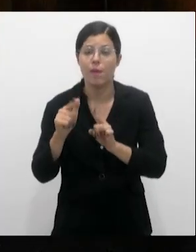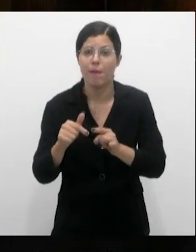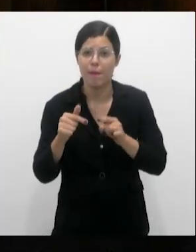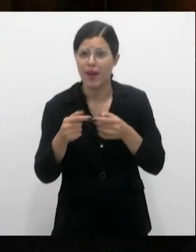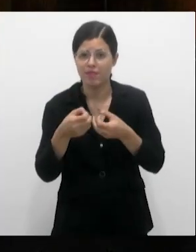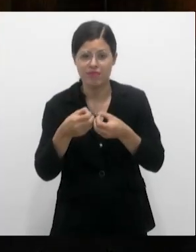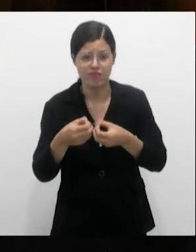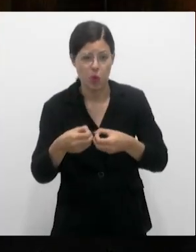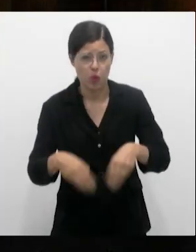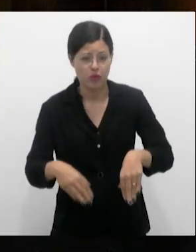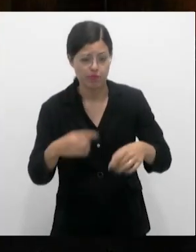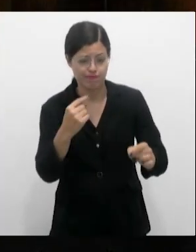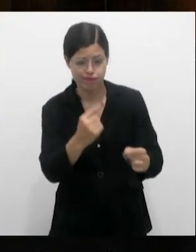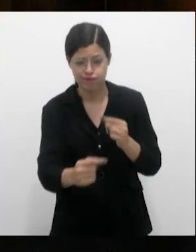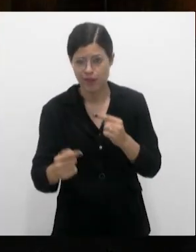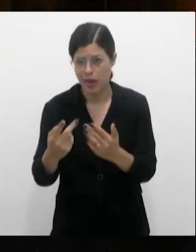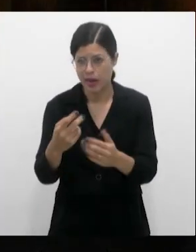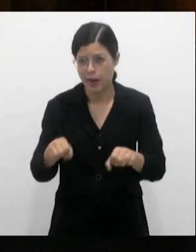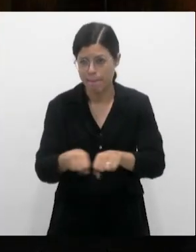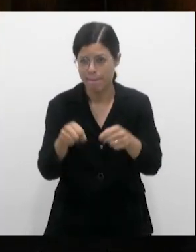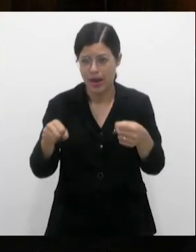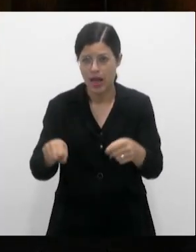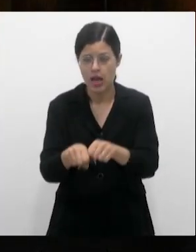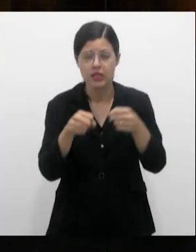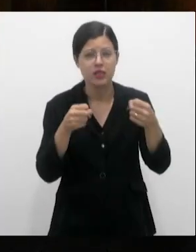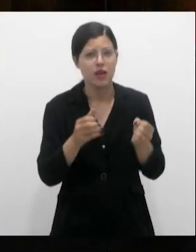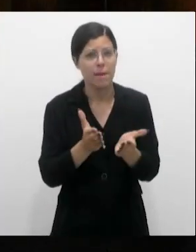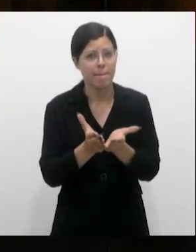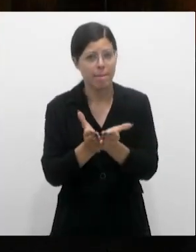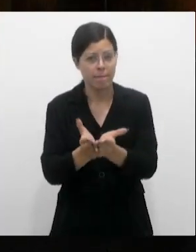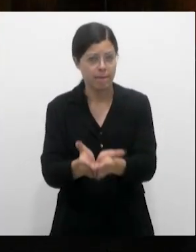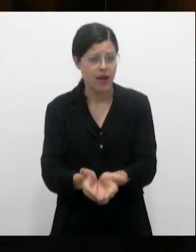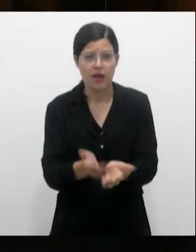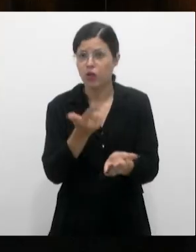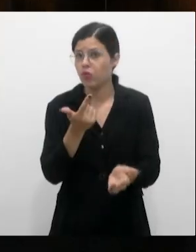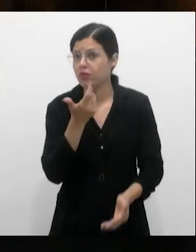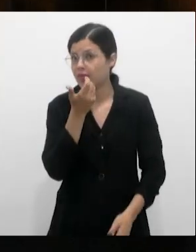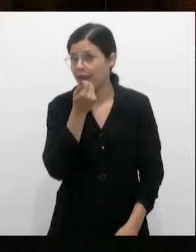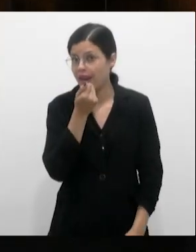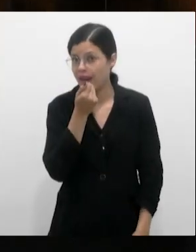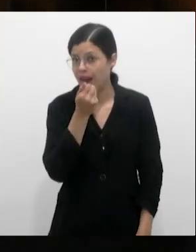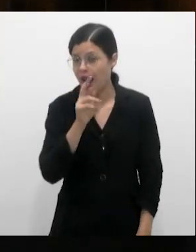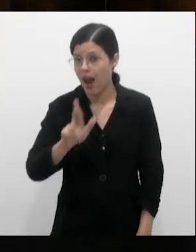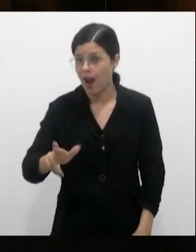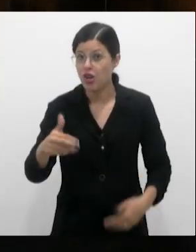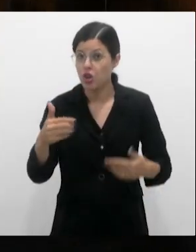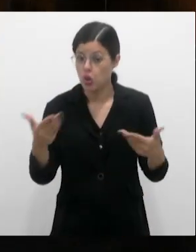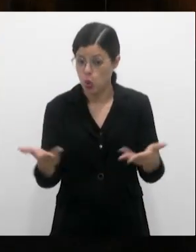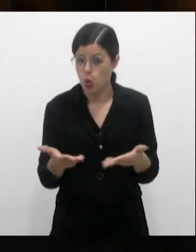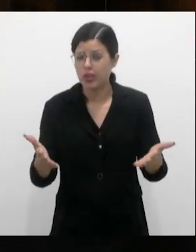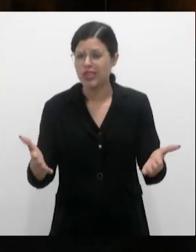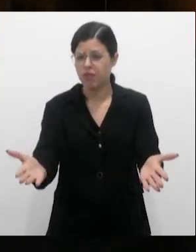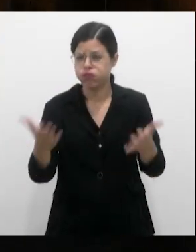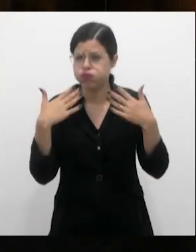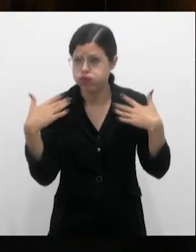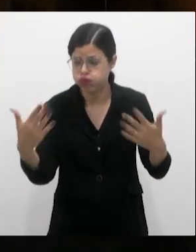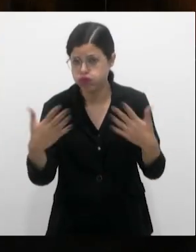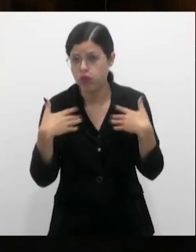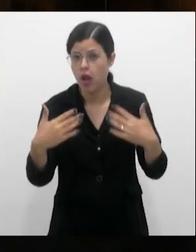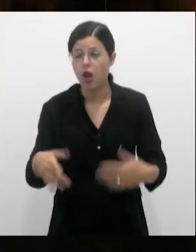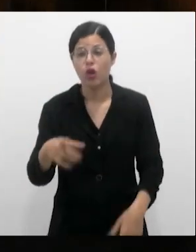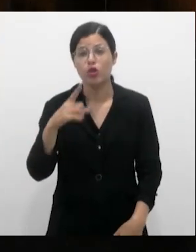sucateamento. Barcas sem ar-condicionado, e hoje não está quente, estava um calor insuportável.